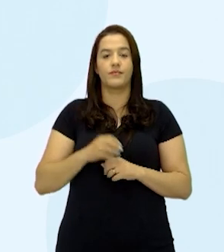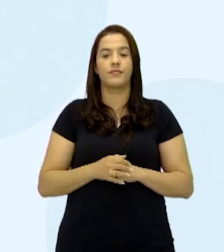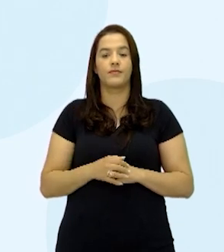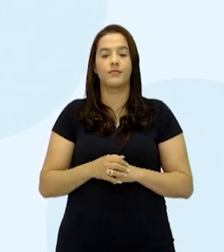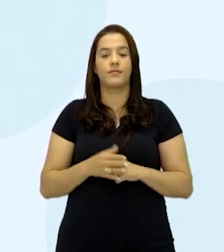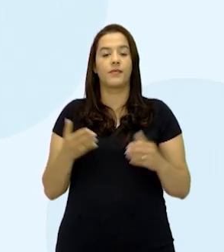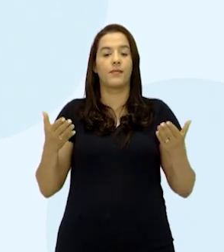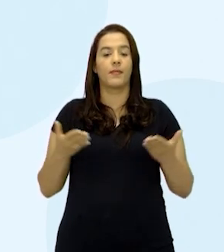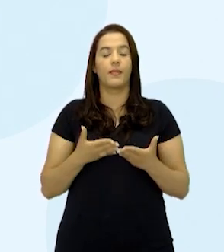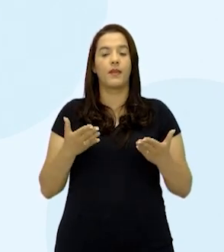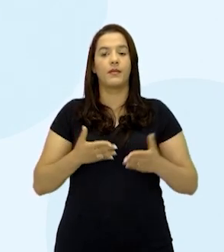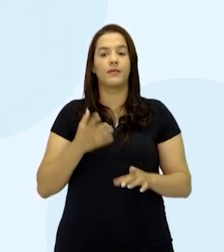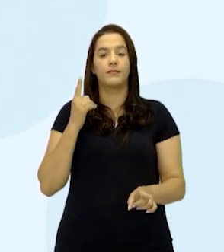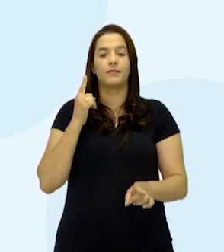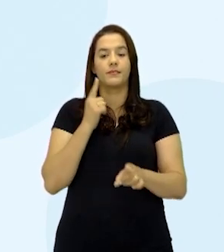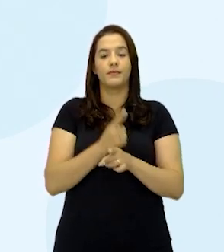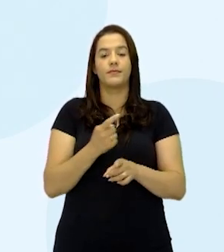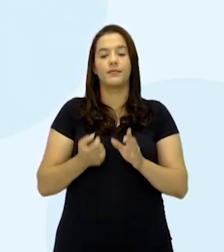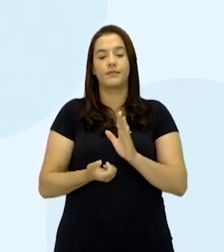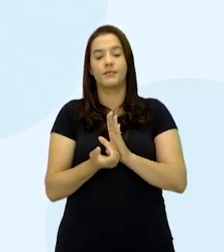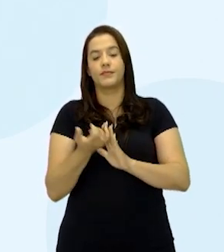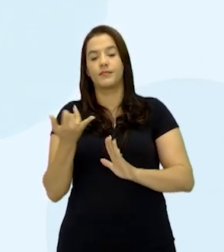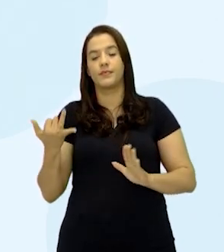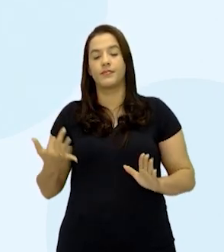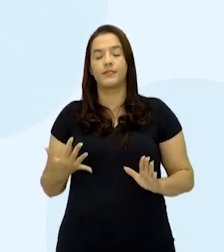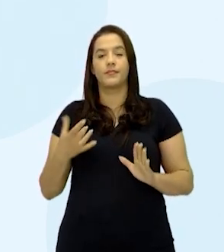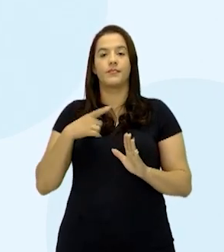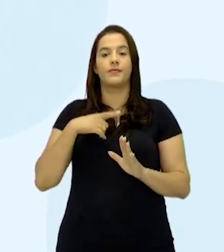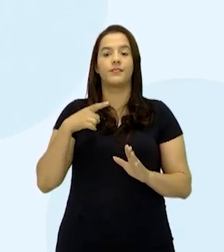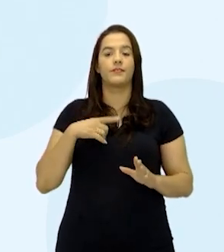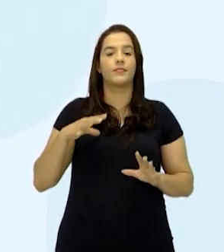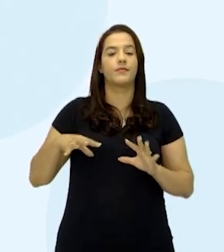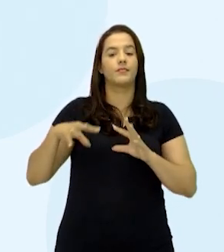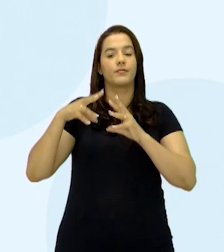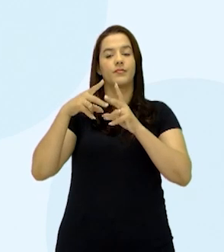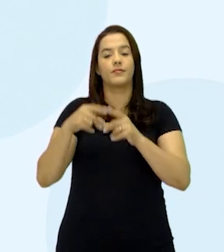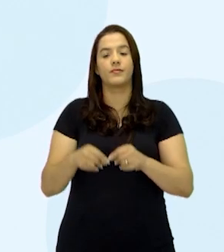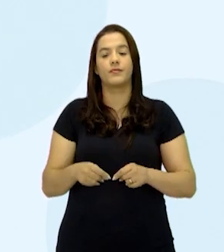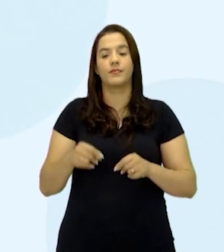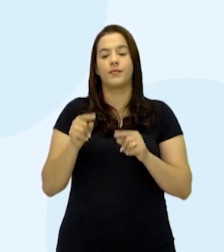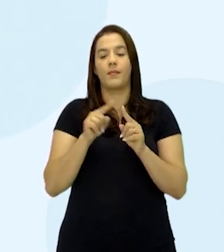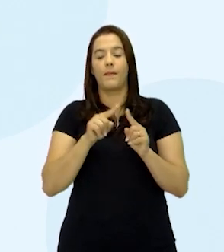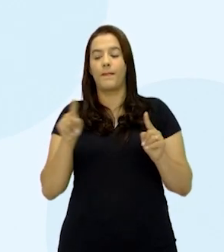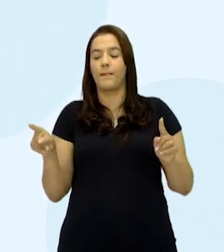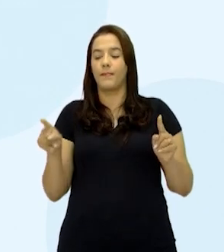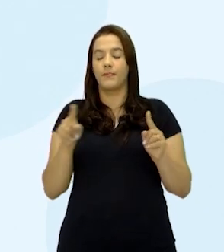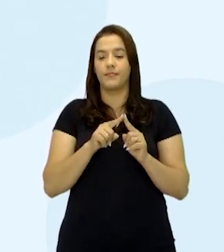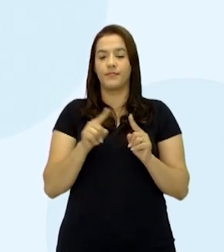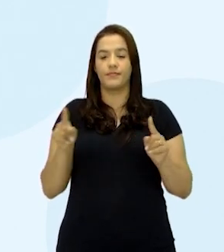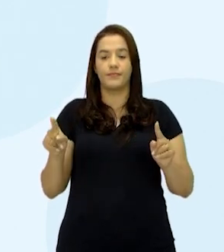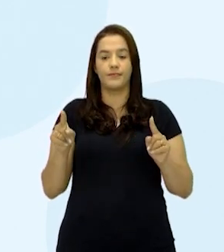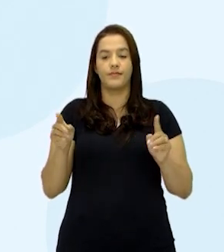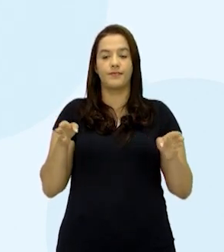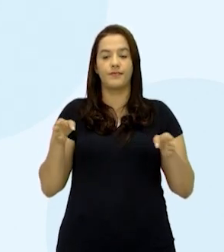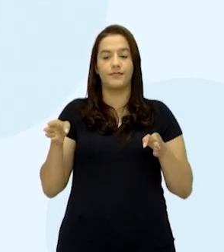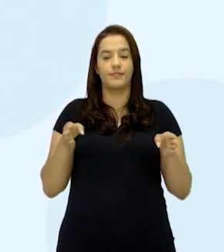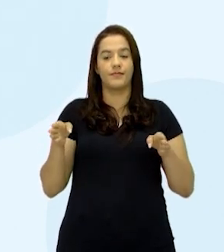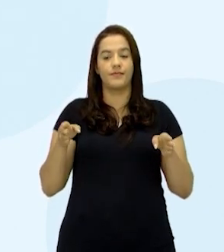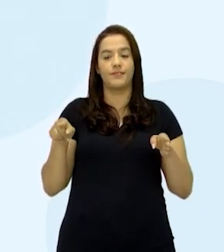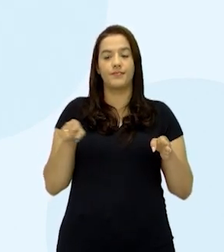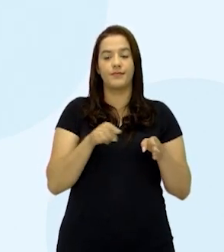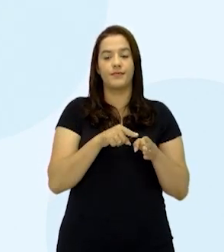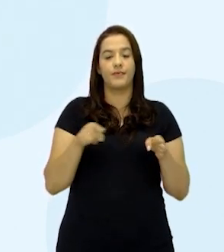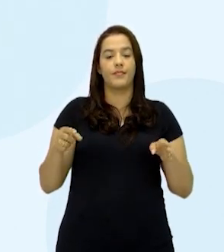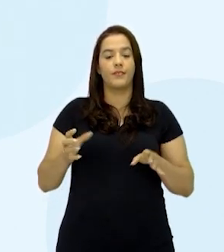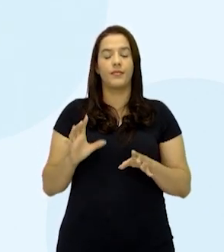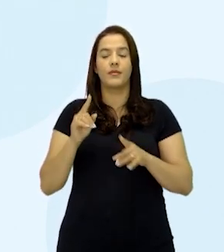Agora, para eu identificar qual é o caminho total da cidade A até a cidade B, eu tenho que